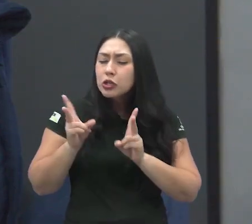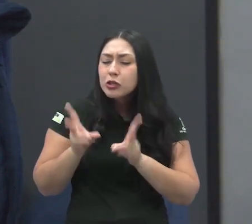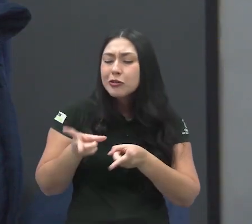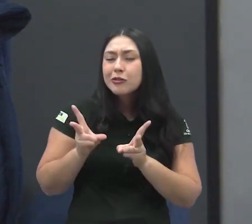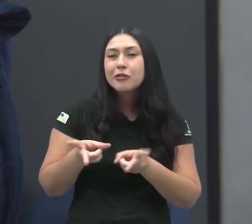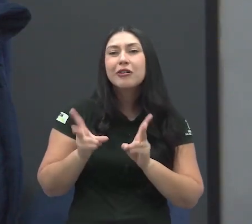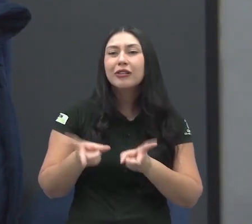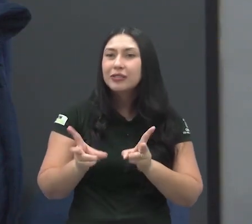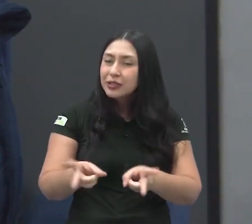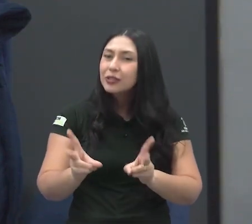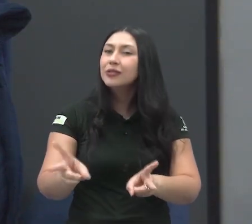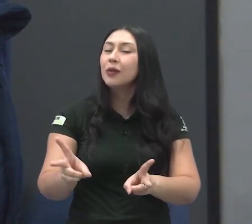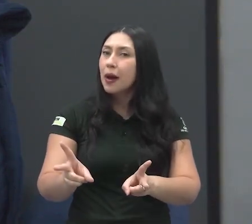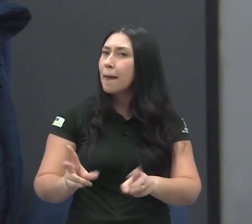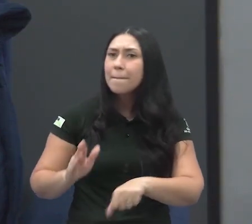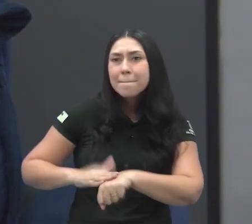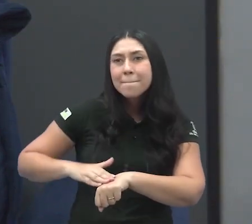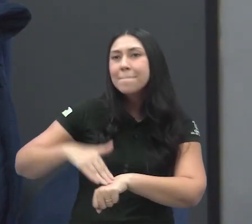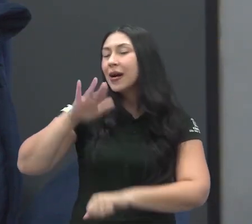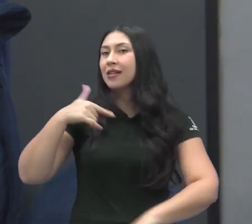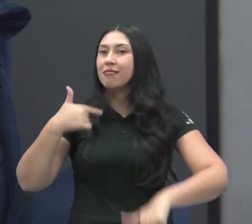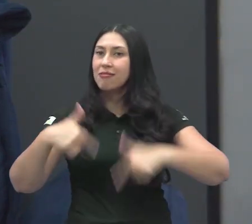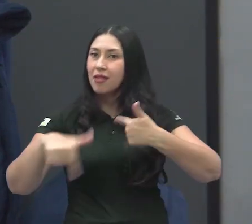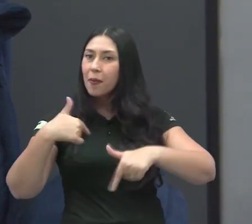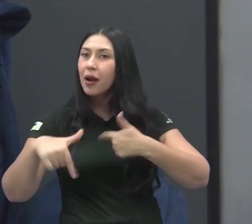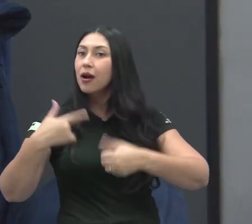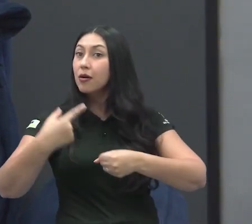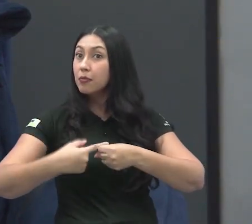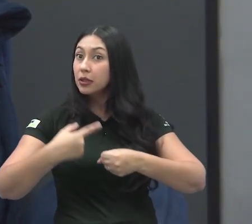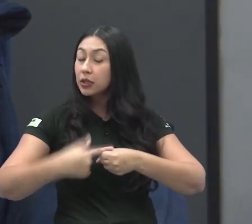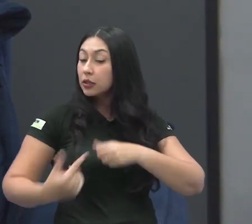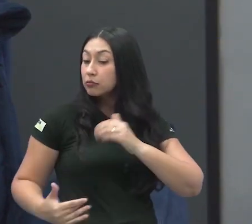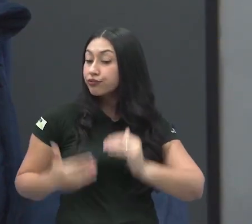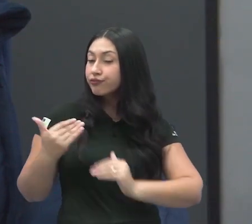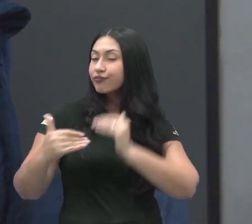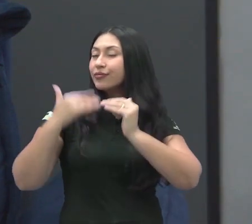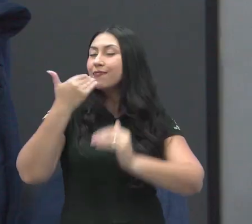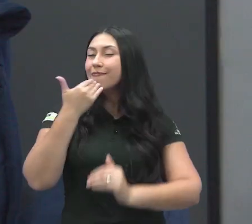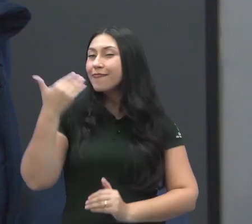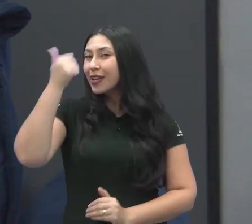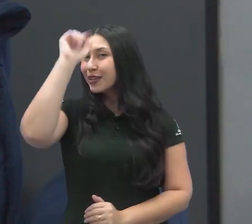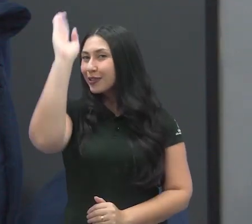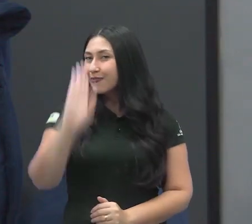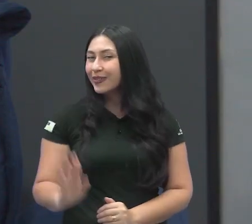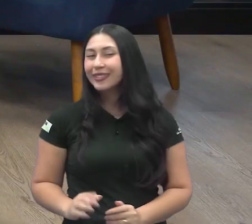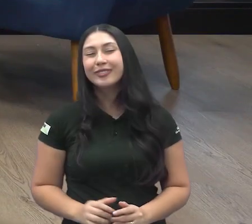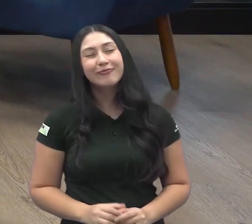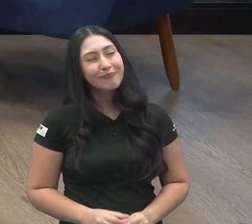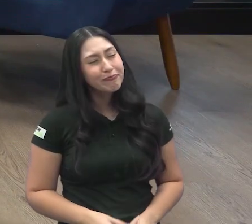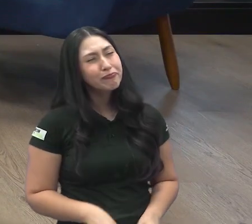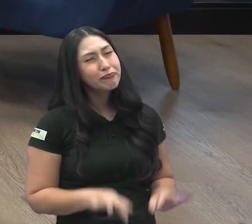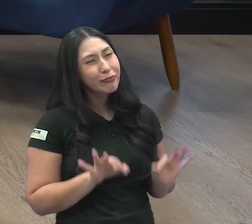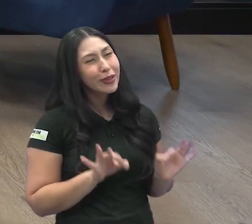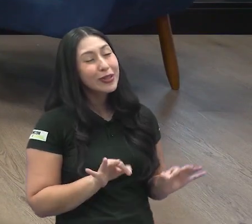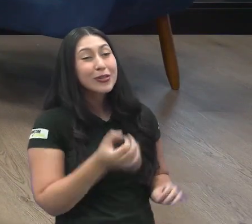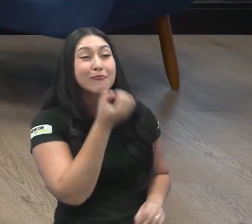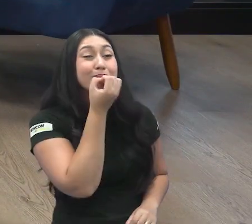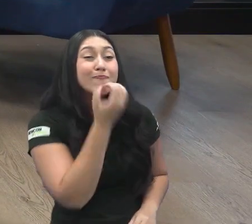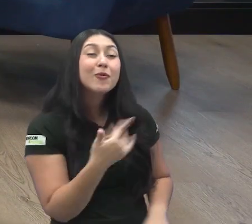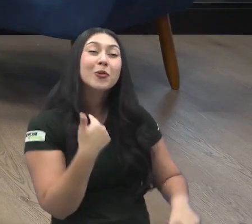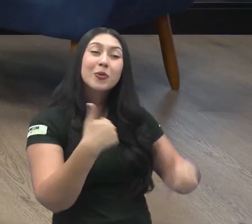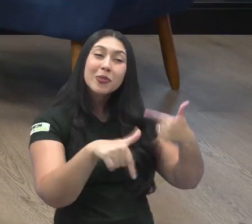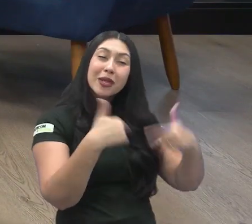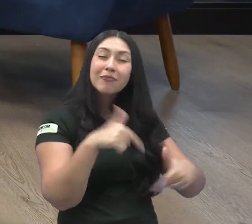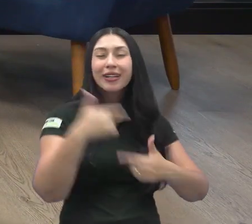continuar, sim, cada vez mais trabalhando para que a nossa cidade continue sendo uma das melhores cidades do Brasil. É isso, um ótimo